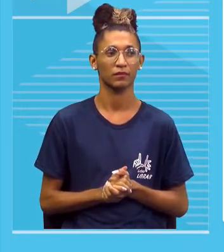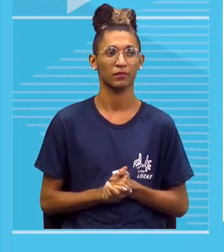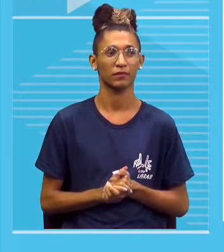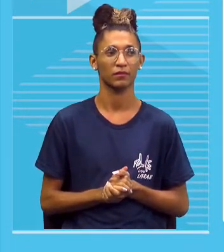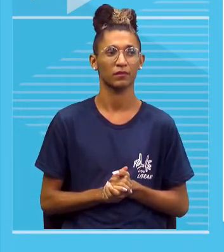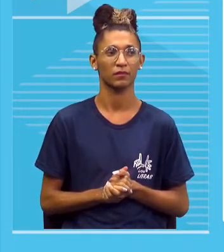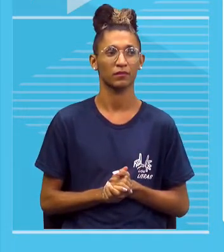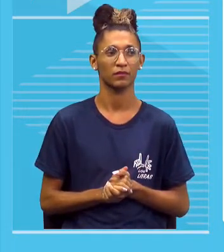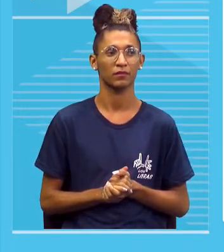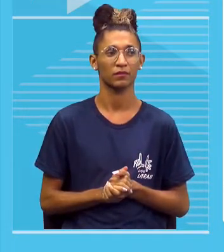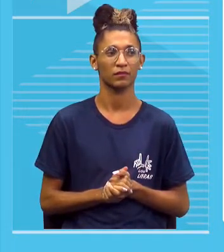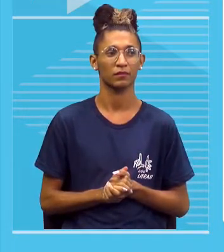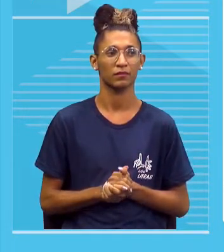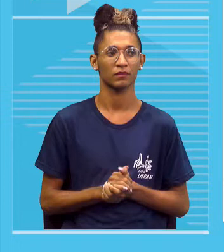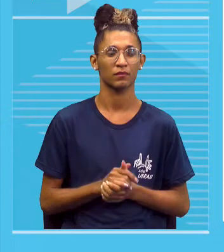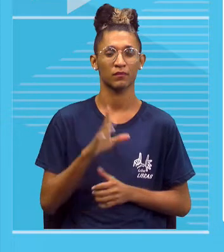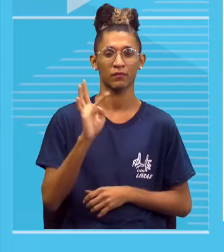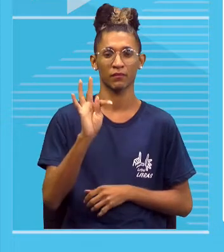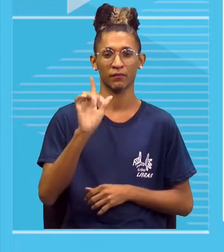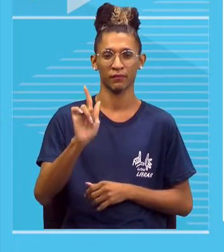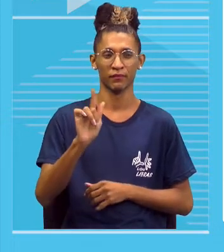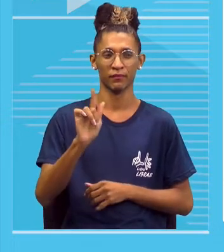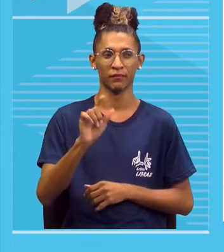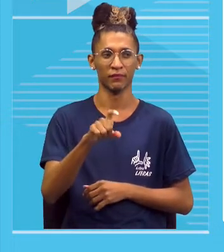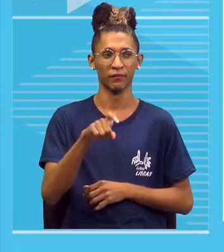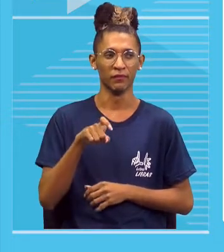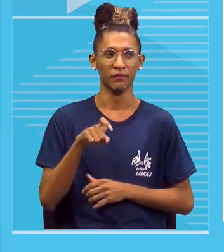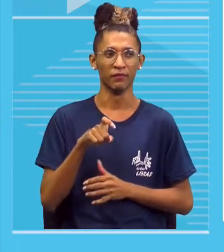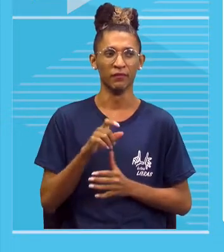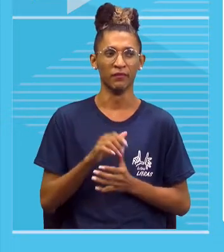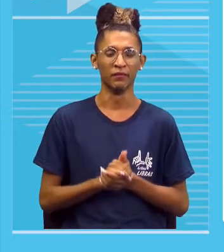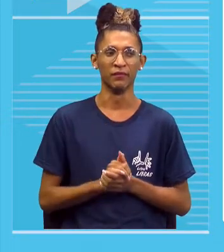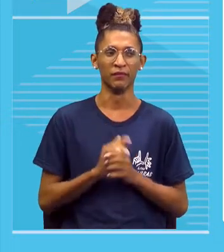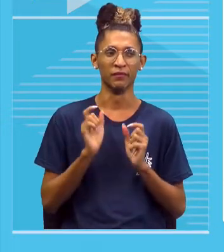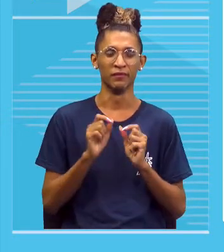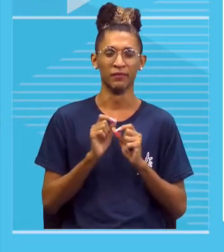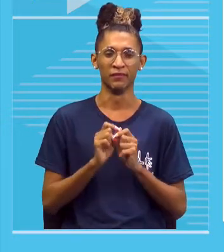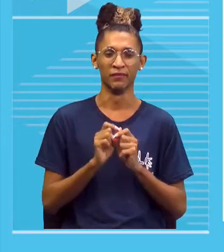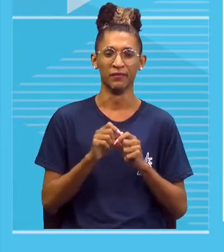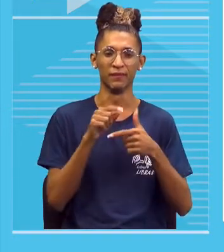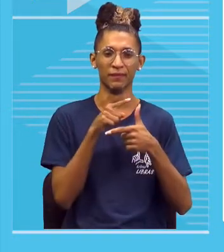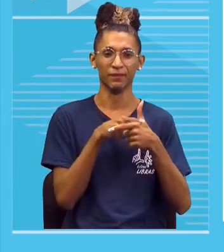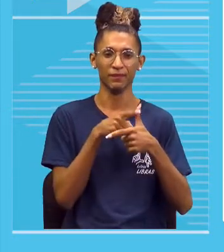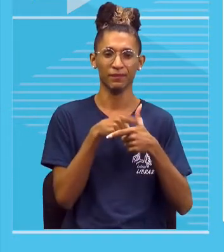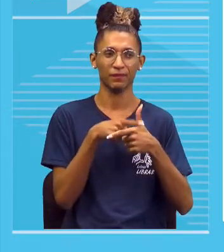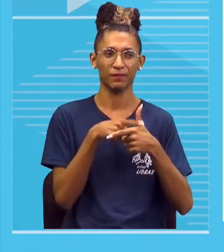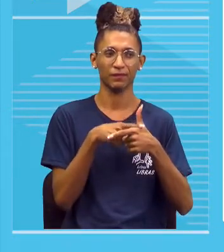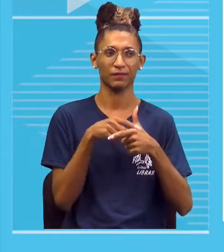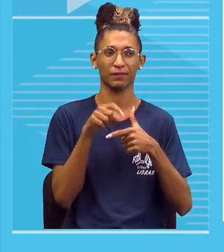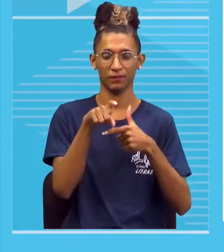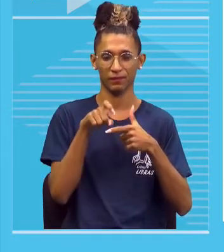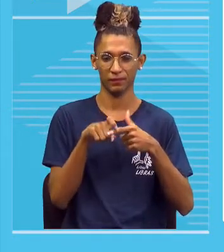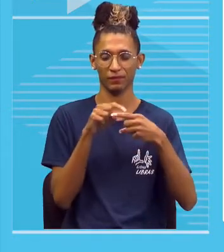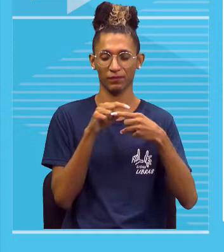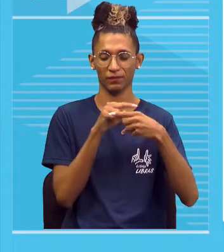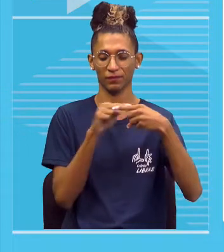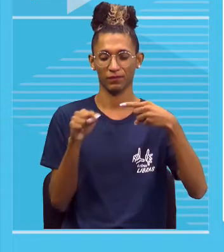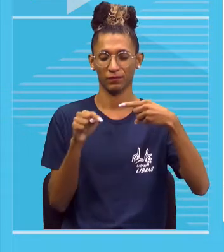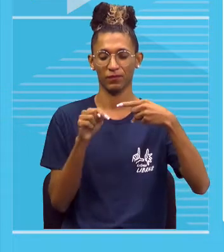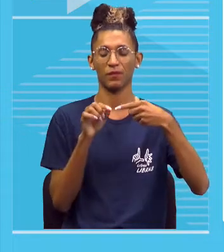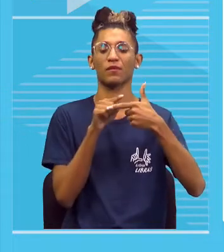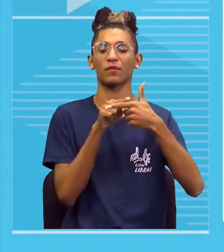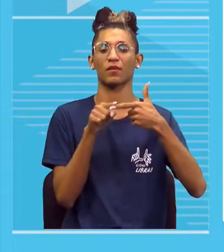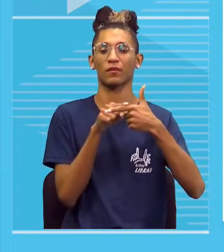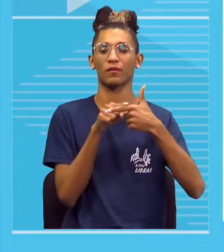de preto para não confundir tangente de X jovens nada mais é que seno de x sobre o